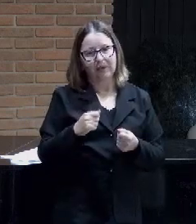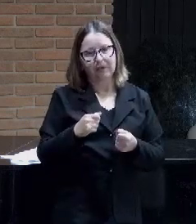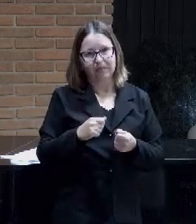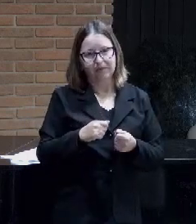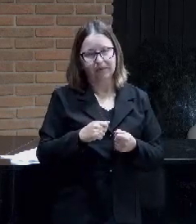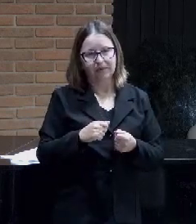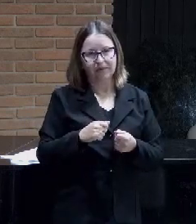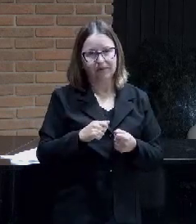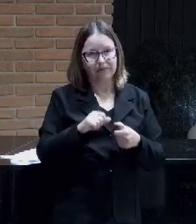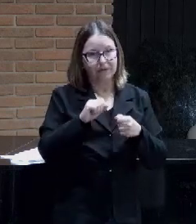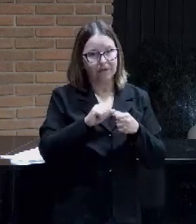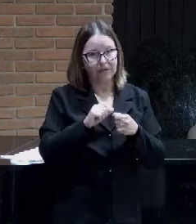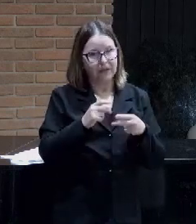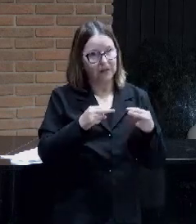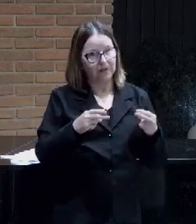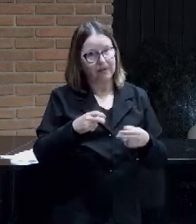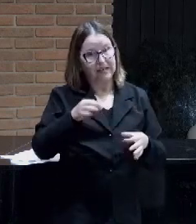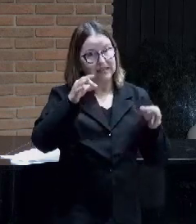marinheiros fizeram melhor do que Jonas fez.